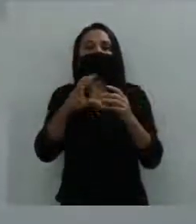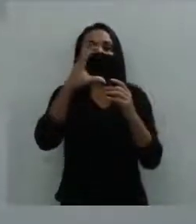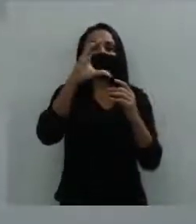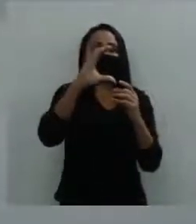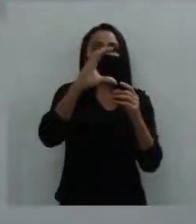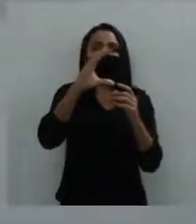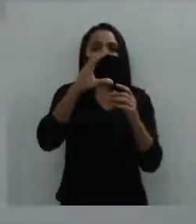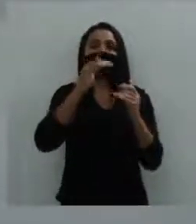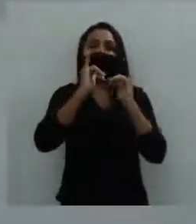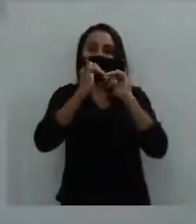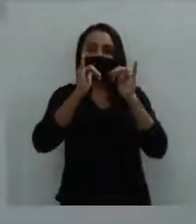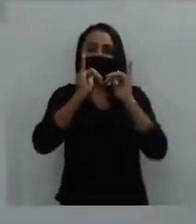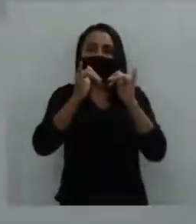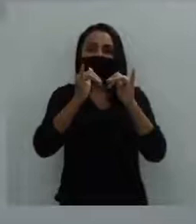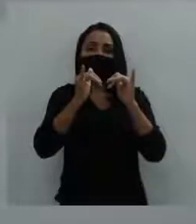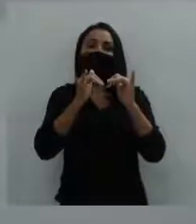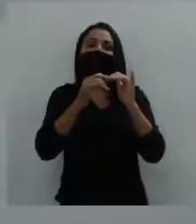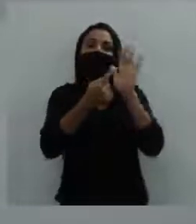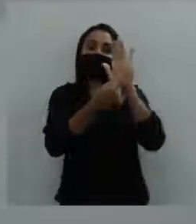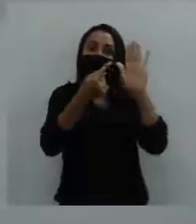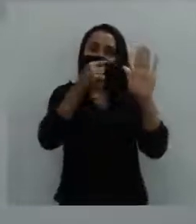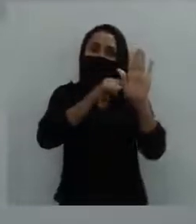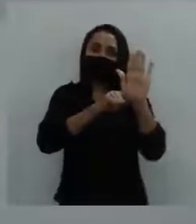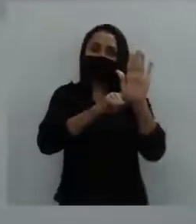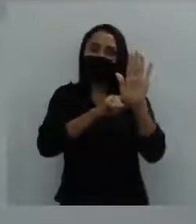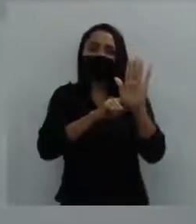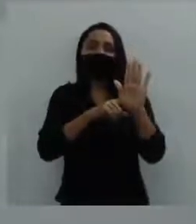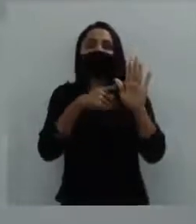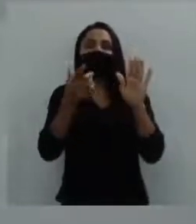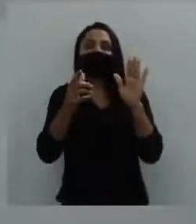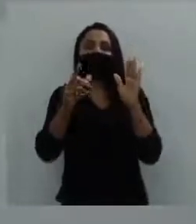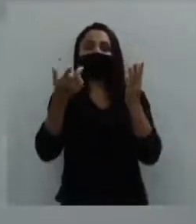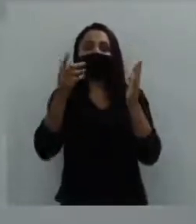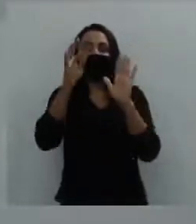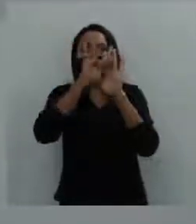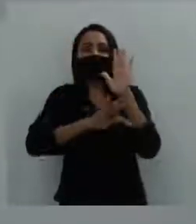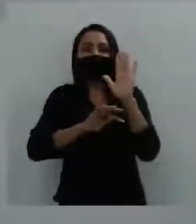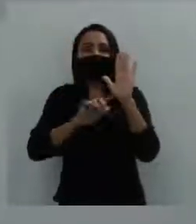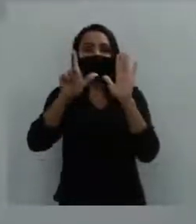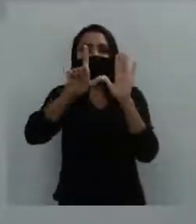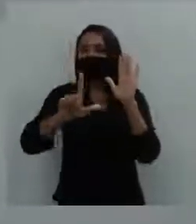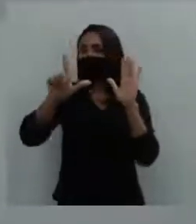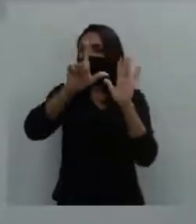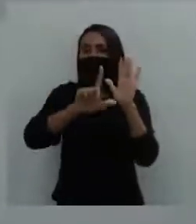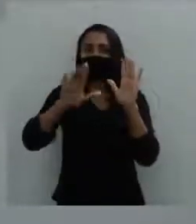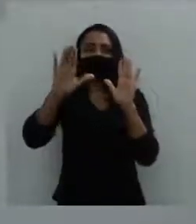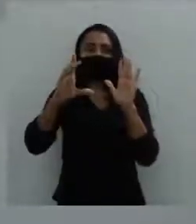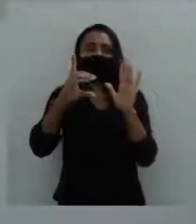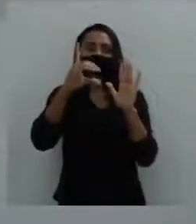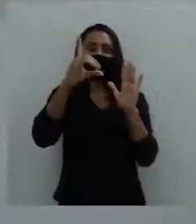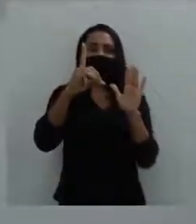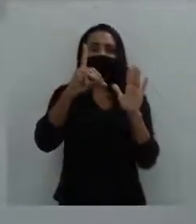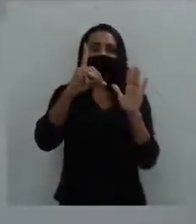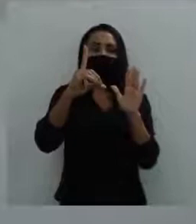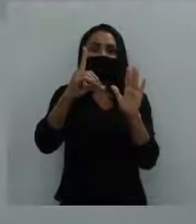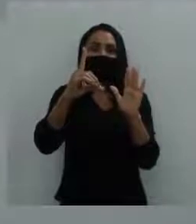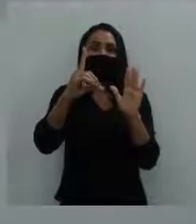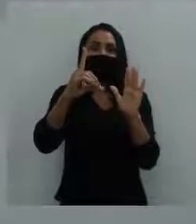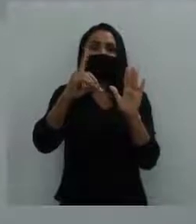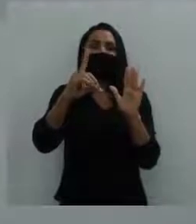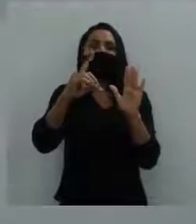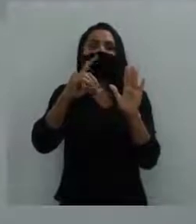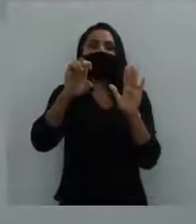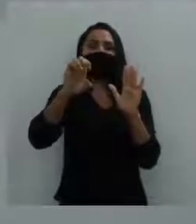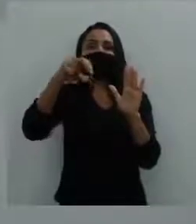conto, ficção. E o texto não literário denotativo, D de dicionário, sentido